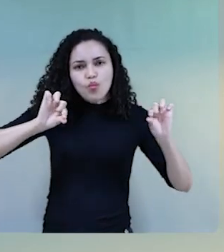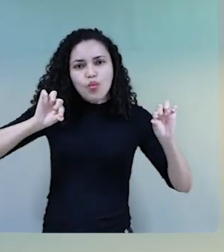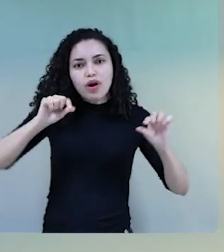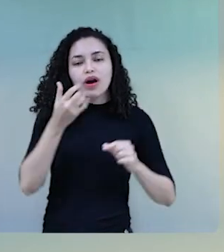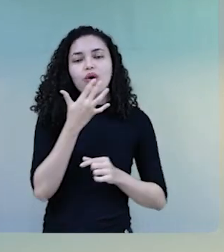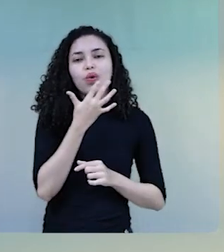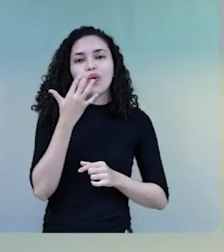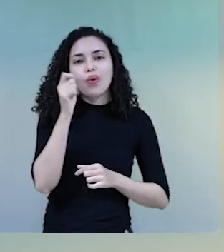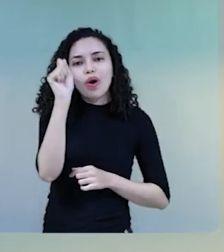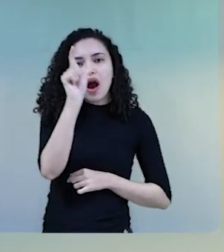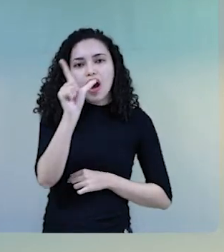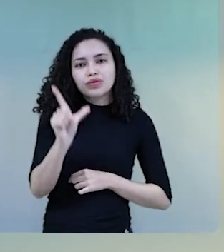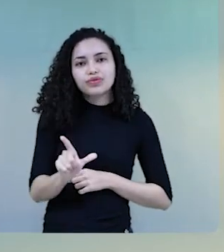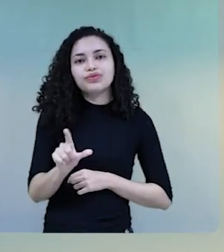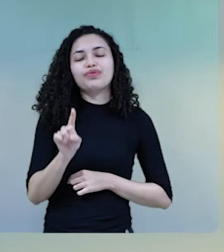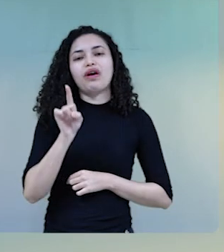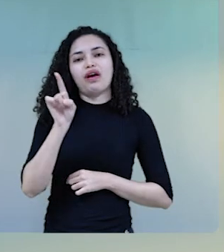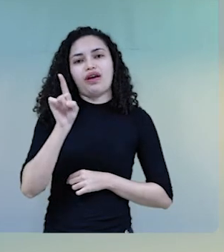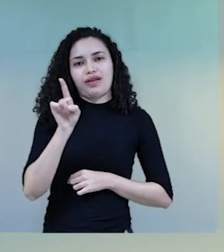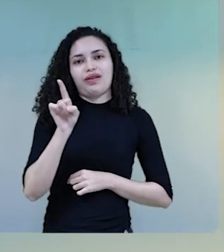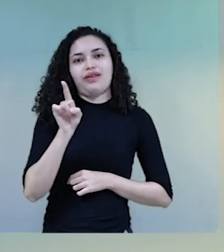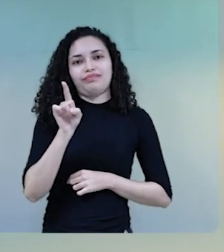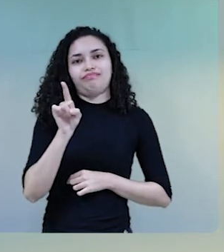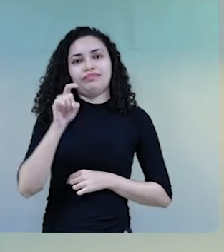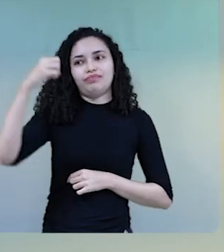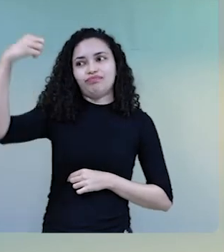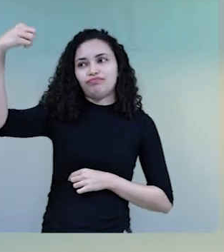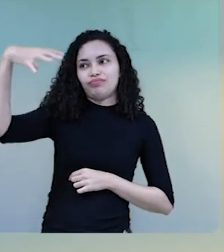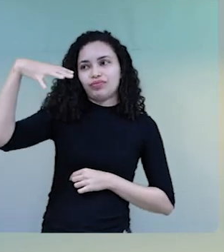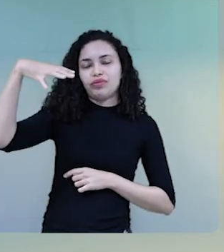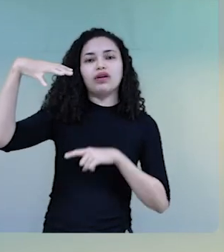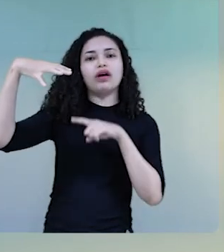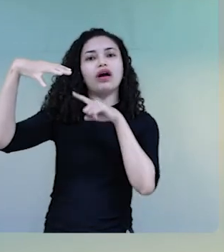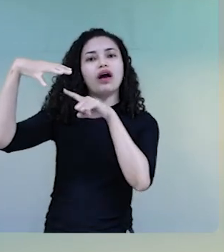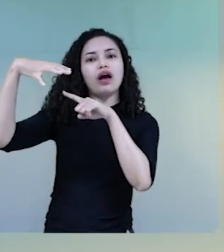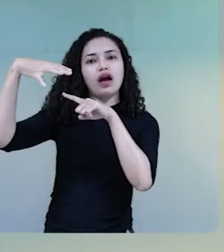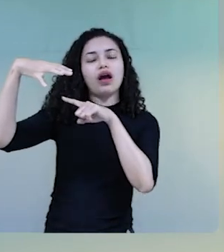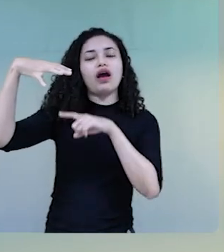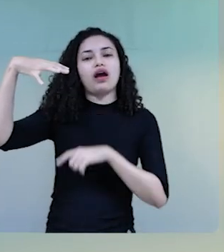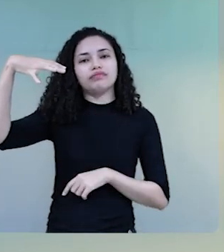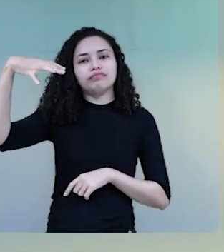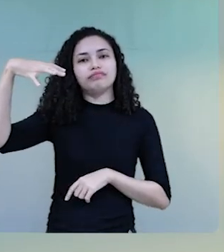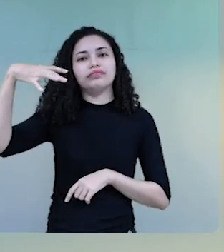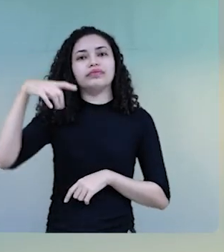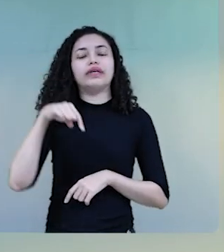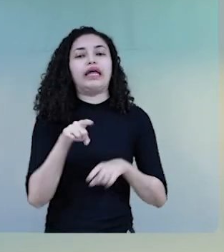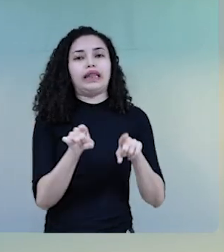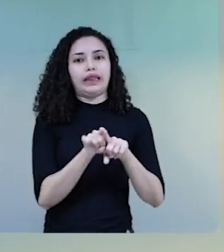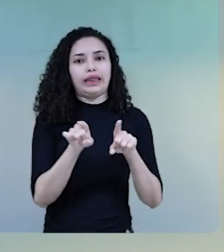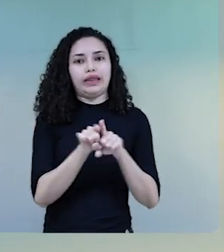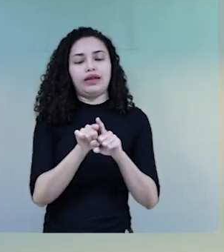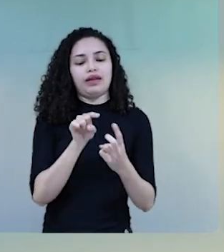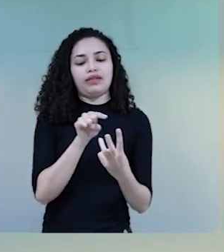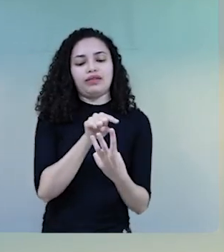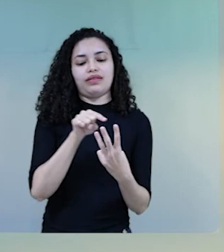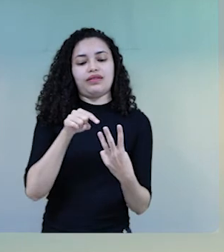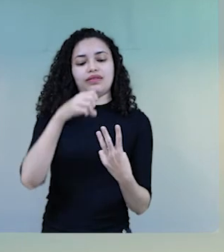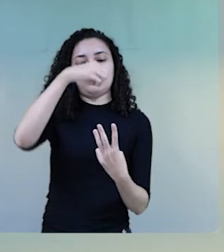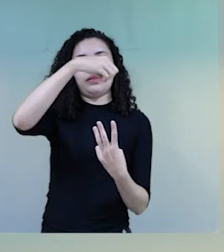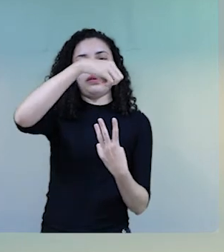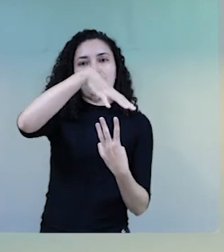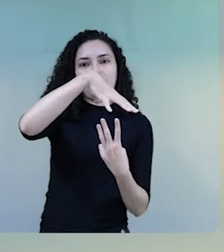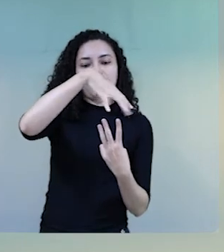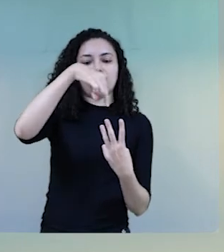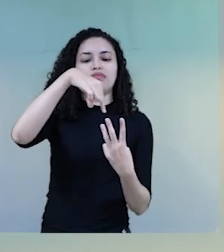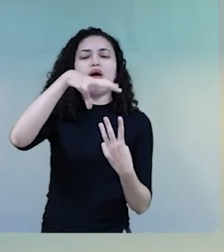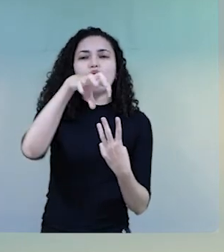vermelho, foi colocado um fio. Não sei se você está observando, essa lâmpada está acesa, essa lâmpada também está acesa, mas essa aqui está apagada.